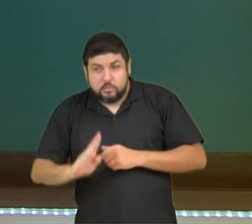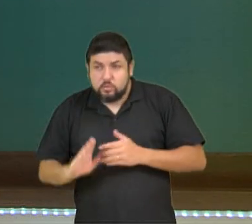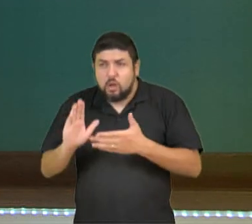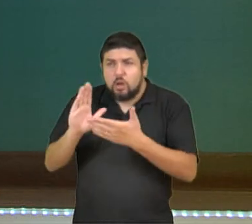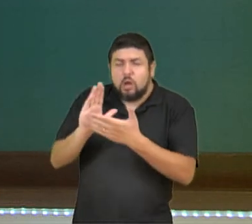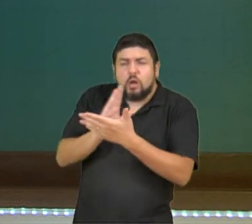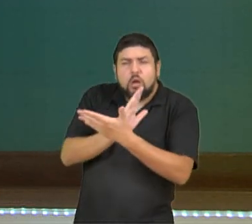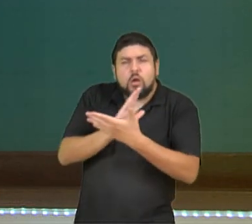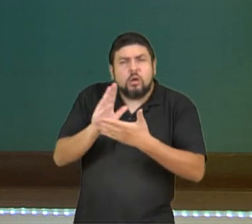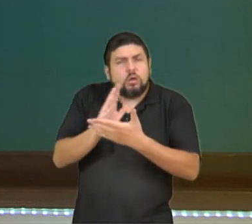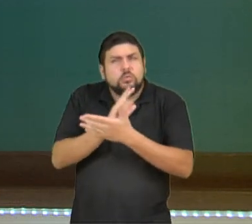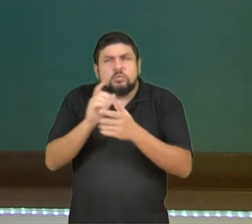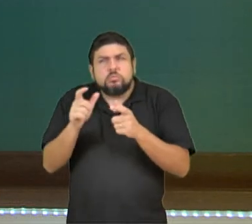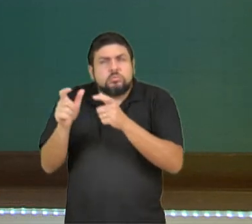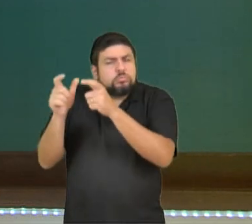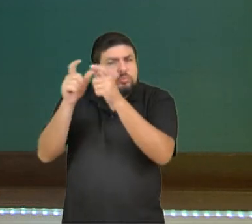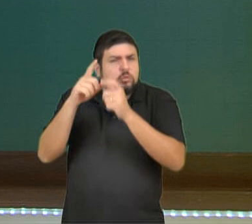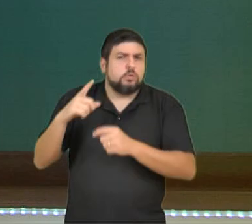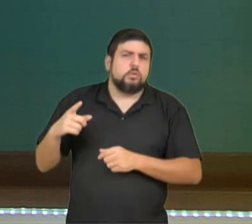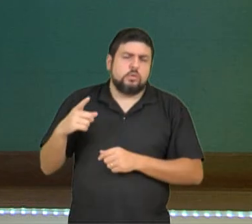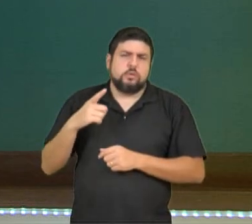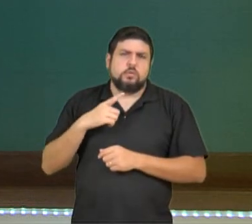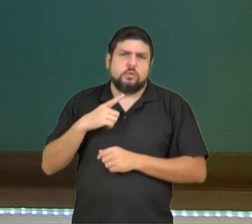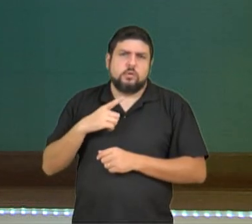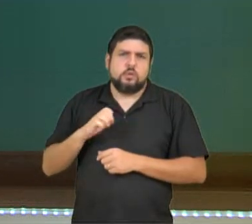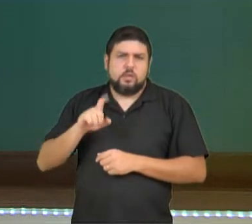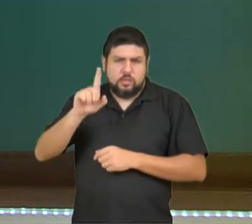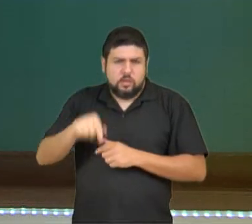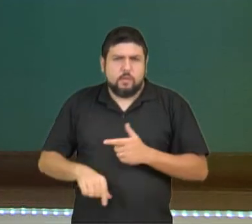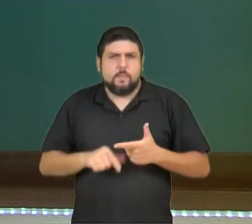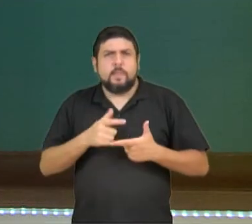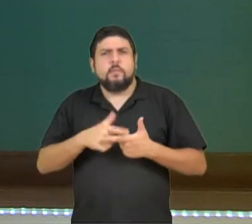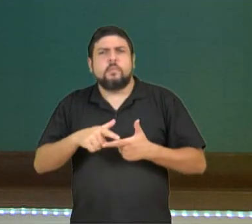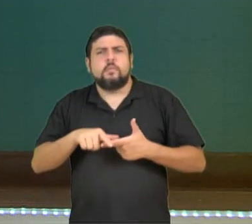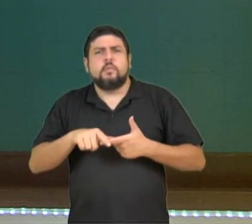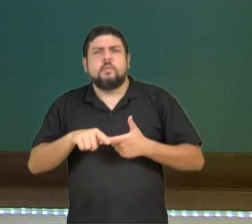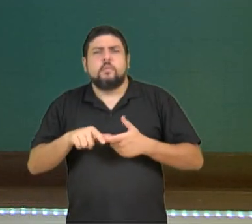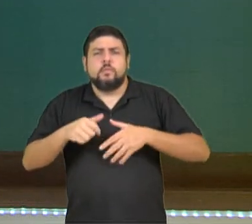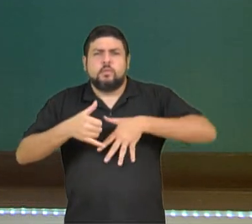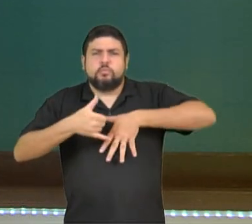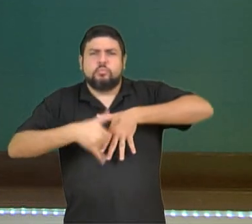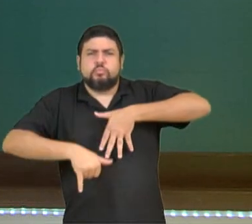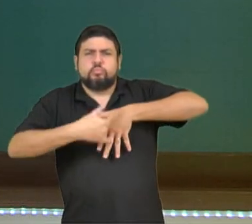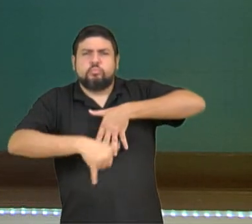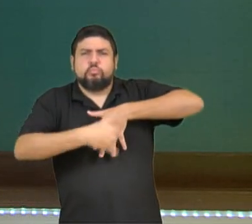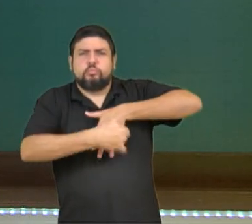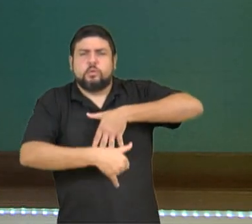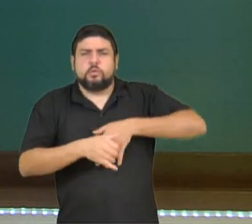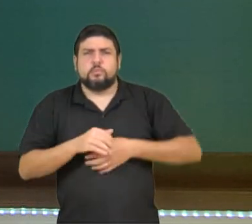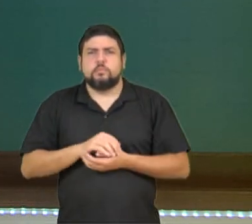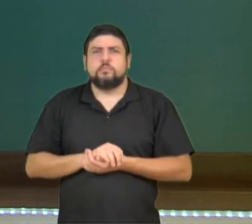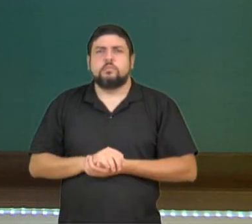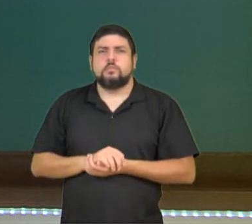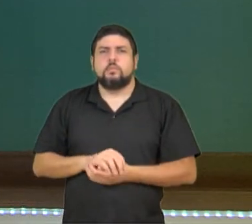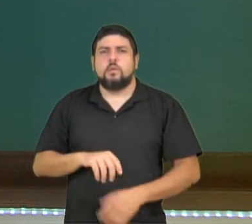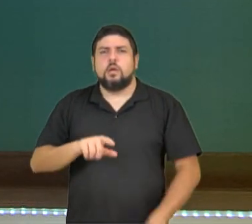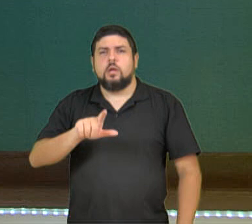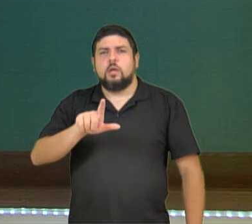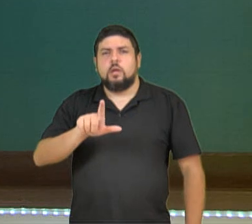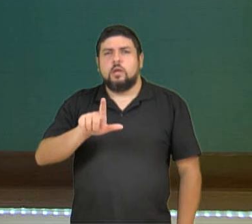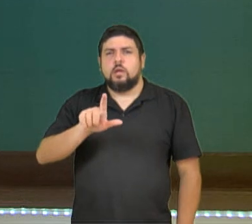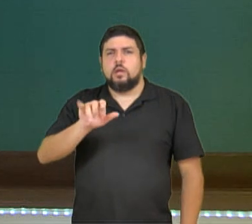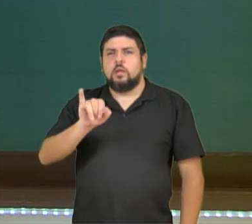existem casos de elefantíase, uma doença do sistema linfático. Linfoma. O linfoma é uma